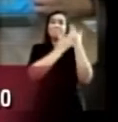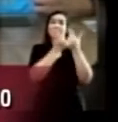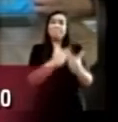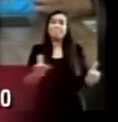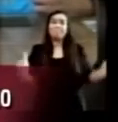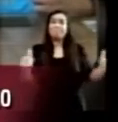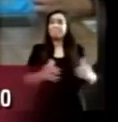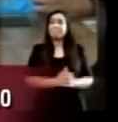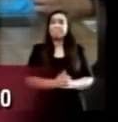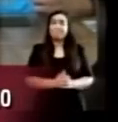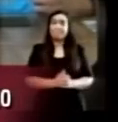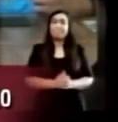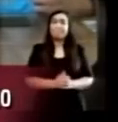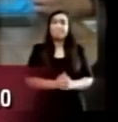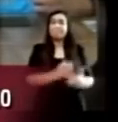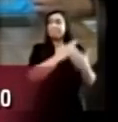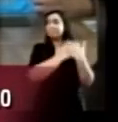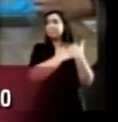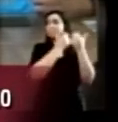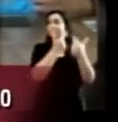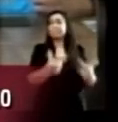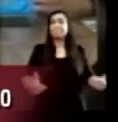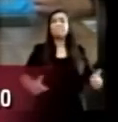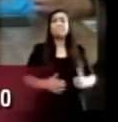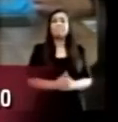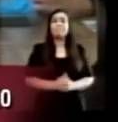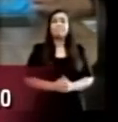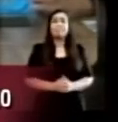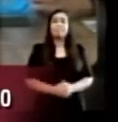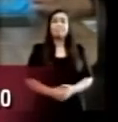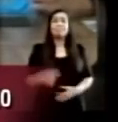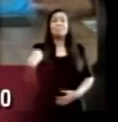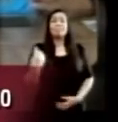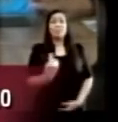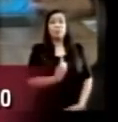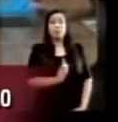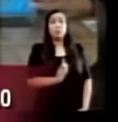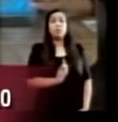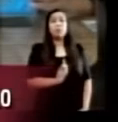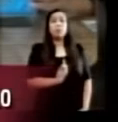irresponsáveis, completamente irresponsáveis. A gente